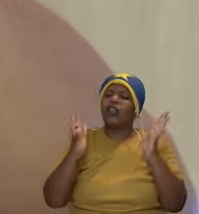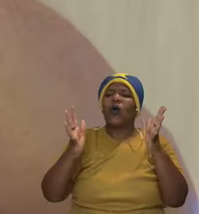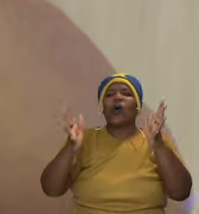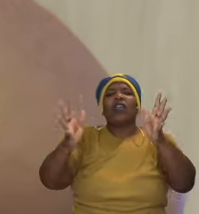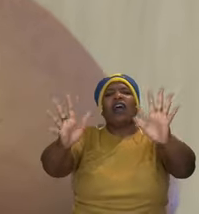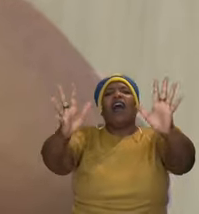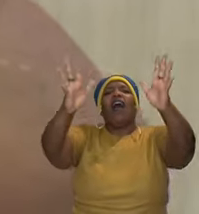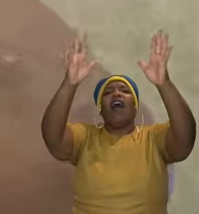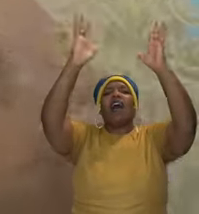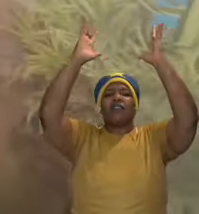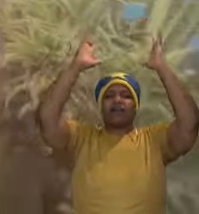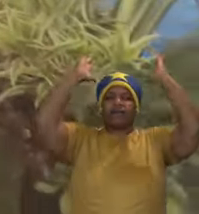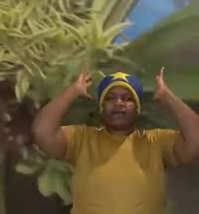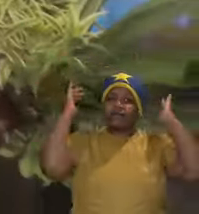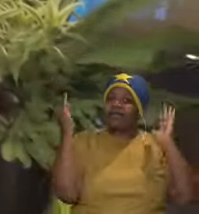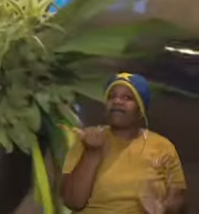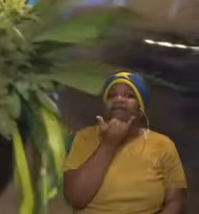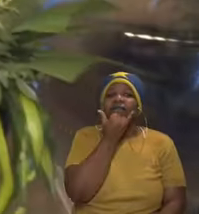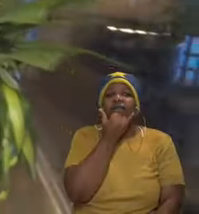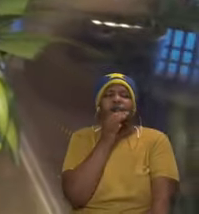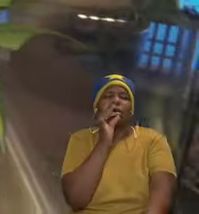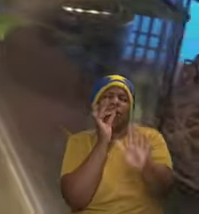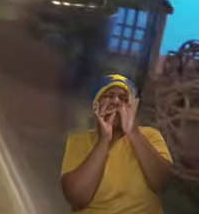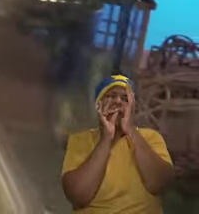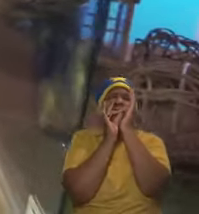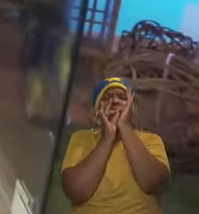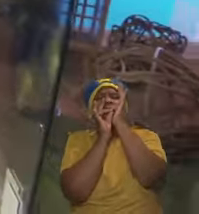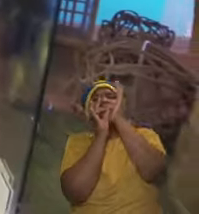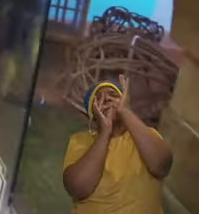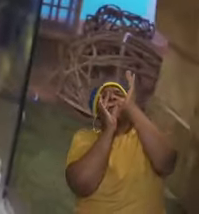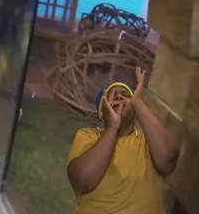rua toda. Desculpe minha lombra,